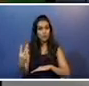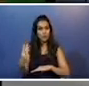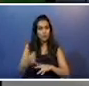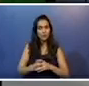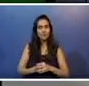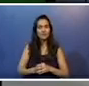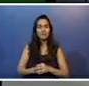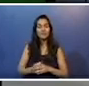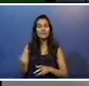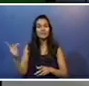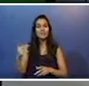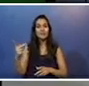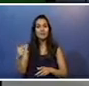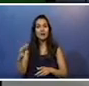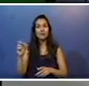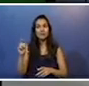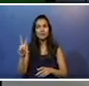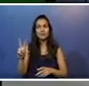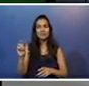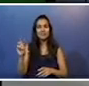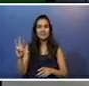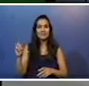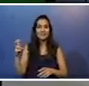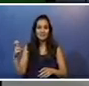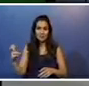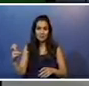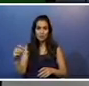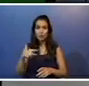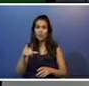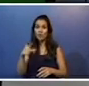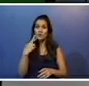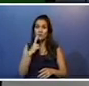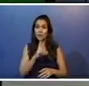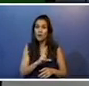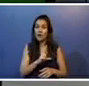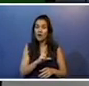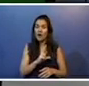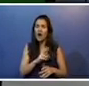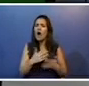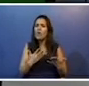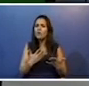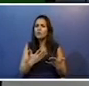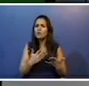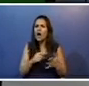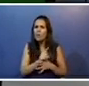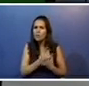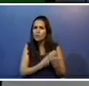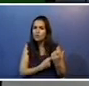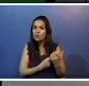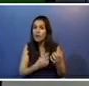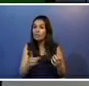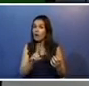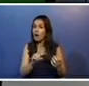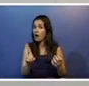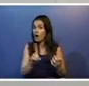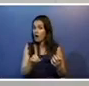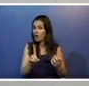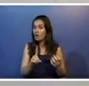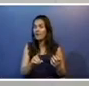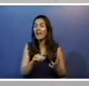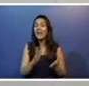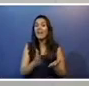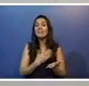página 235. Vocês vão responder no caderno de vocês, tá, crianças? A tarefinha. Não há espaço